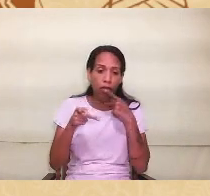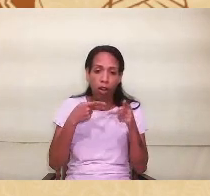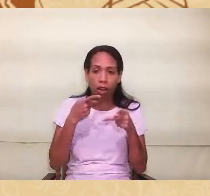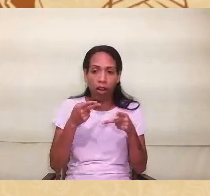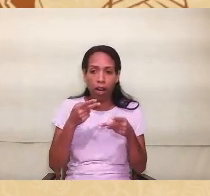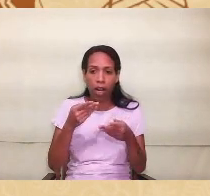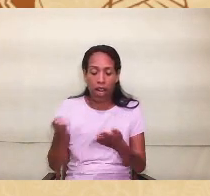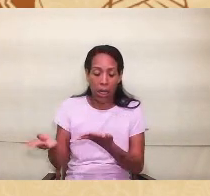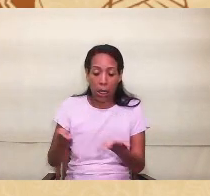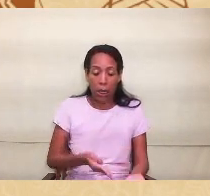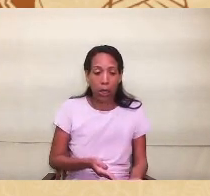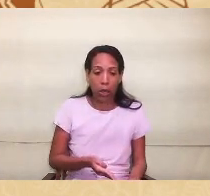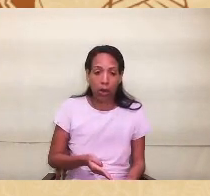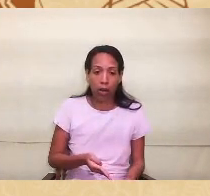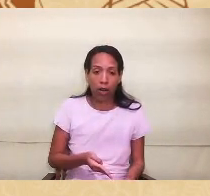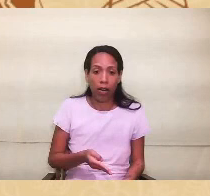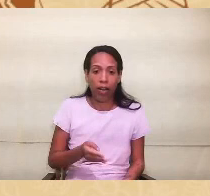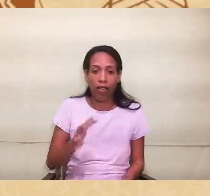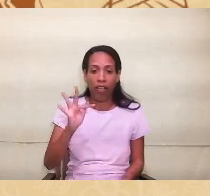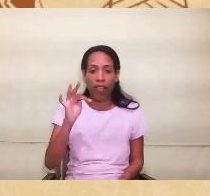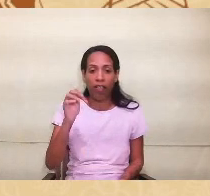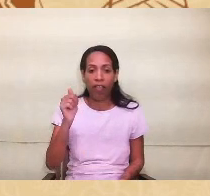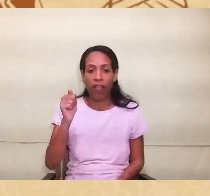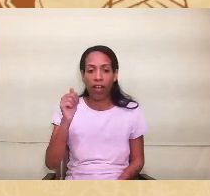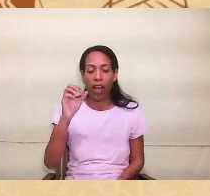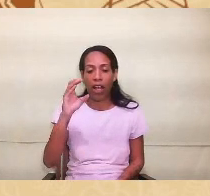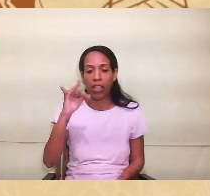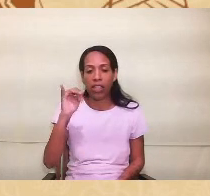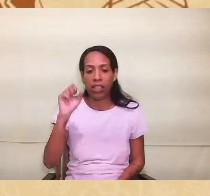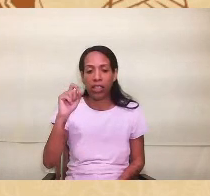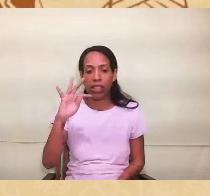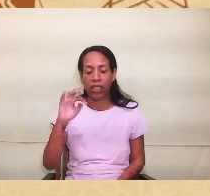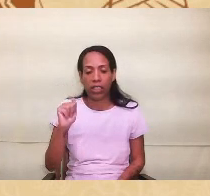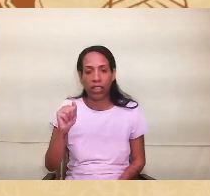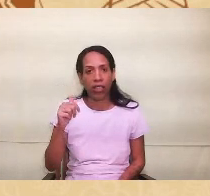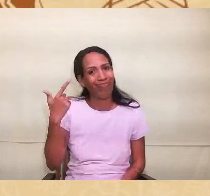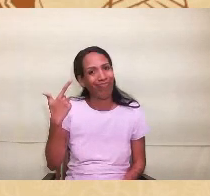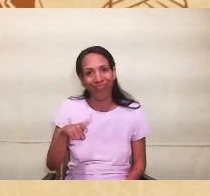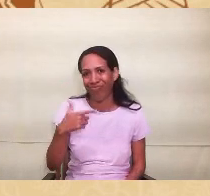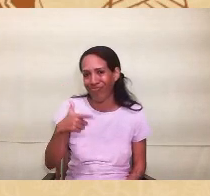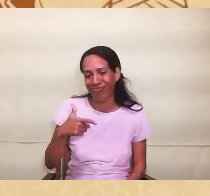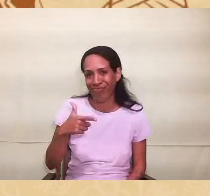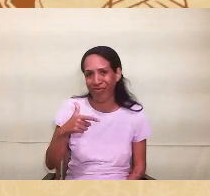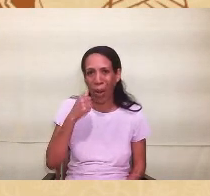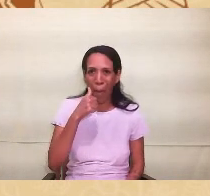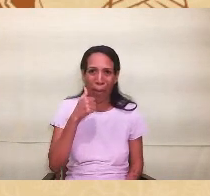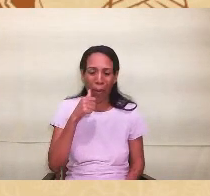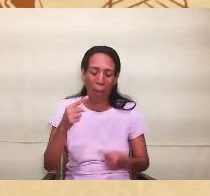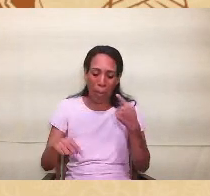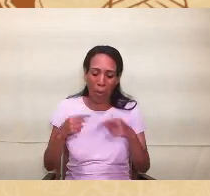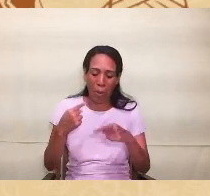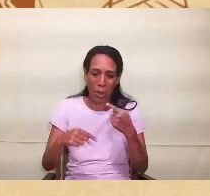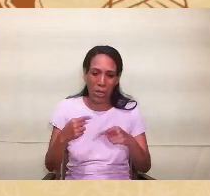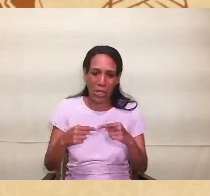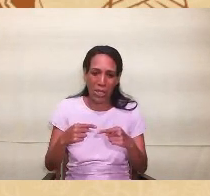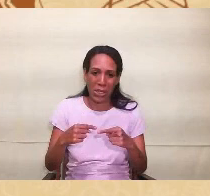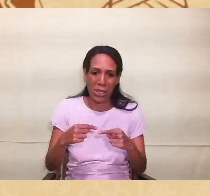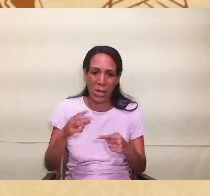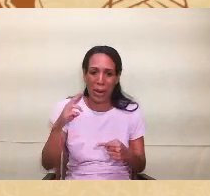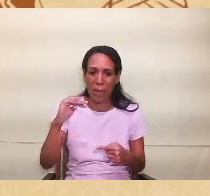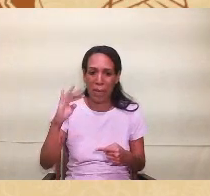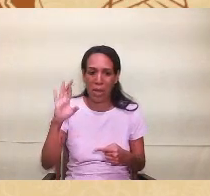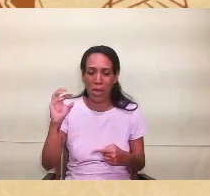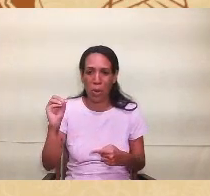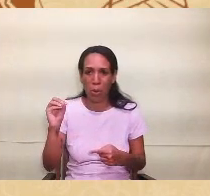derrubar o fascista. Né? Ele não criou a bionecropolítica do bionecropoder, mas ele